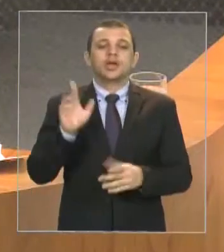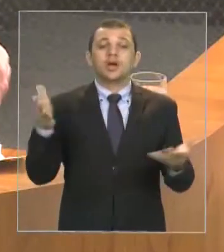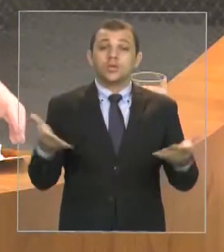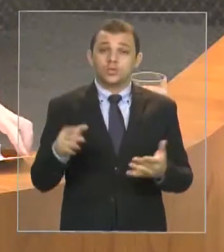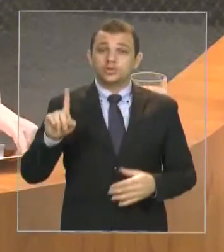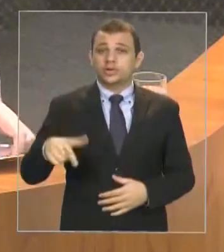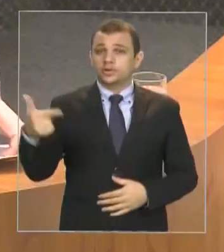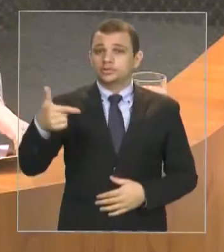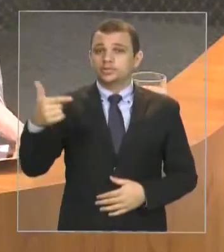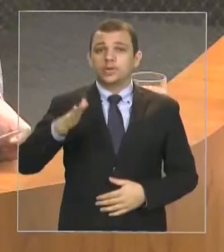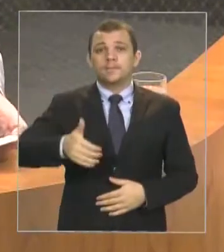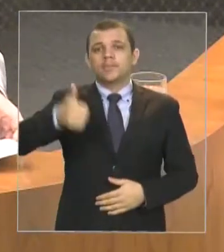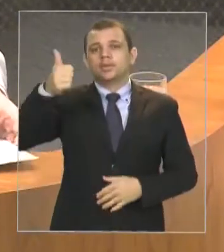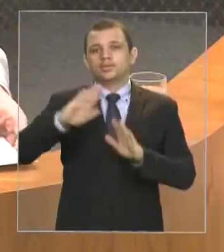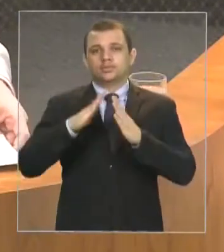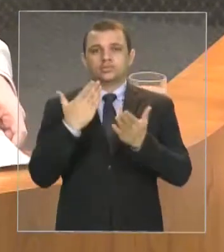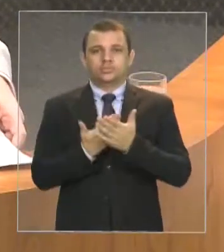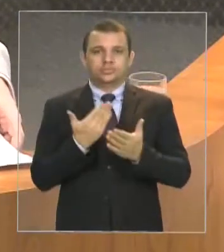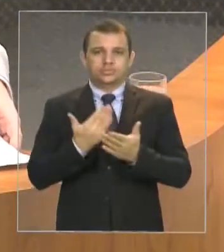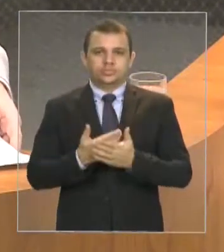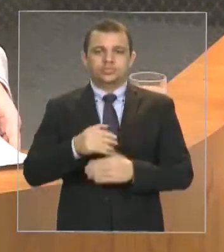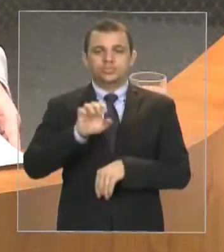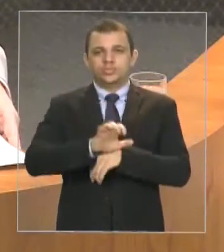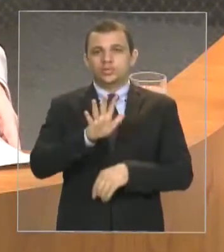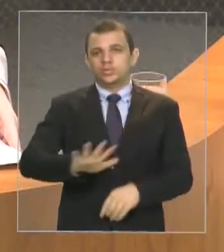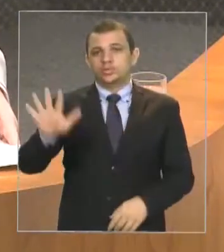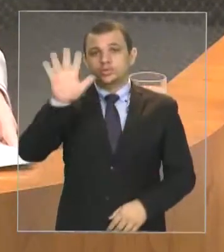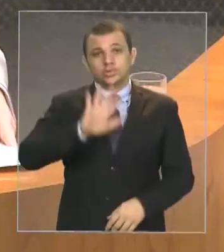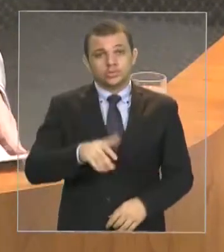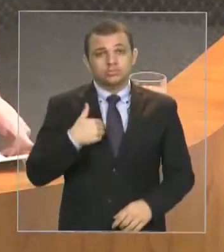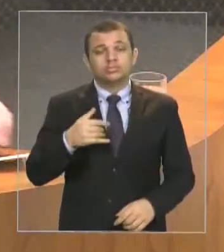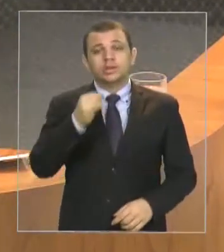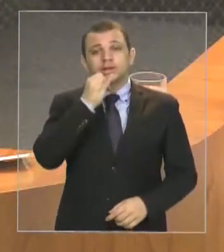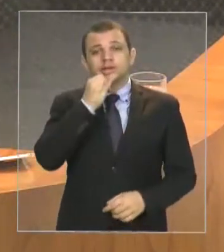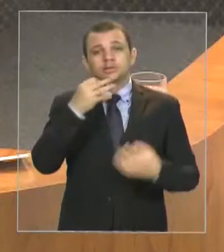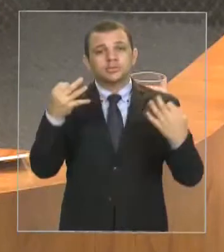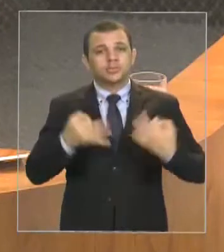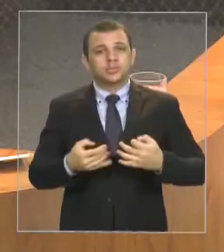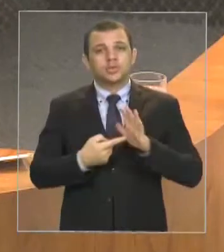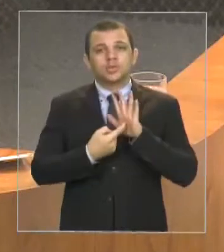gestão, preservação do patrimônio público,